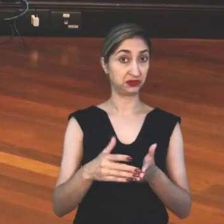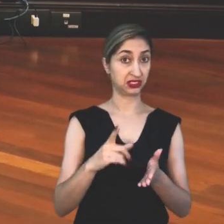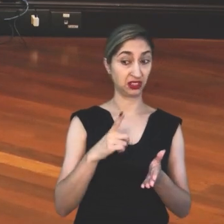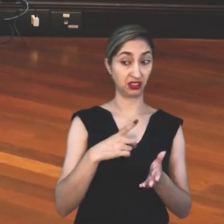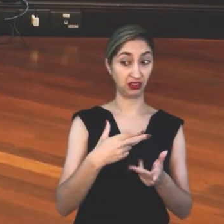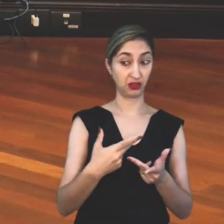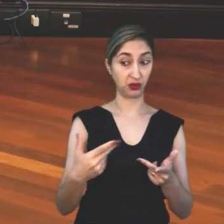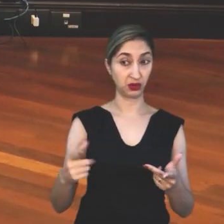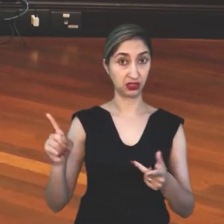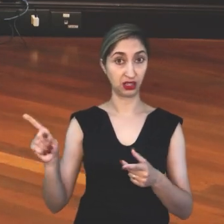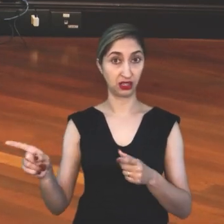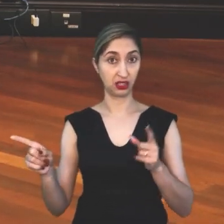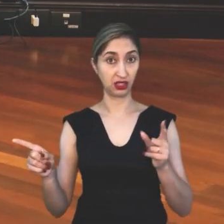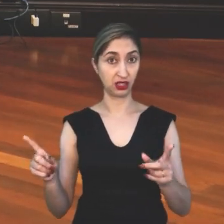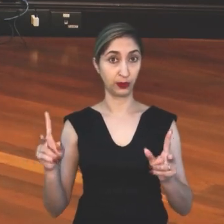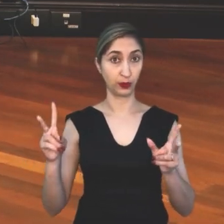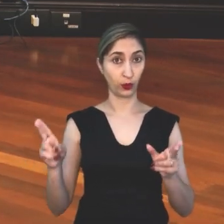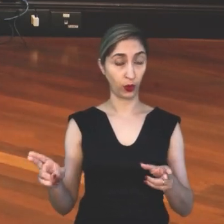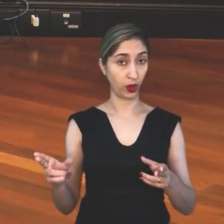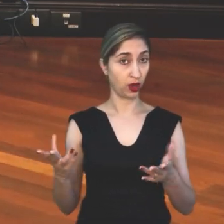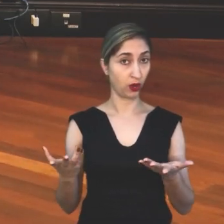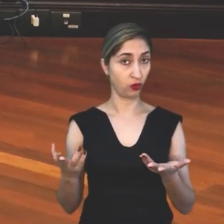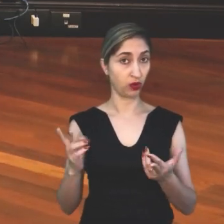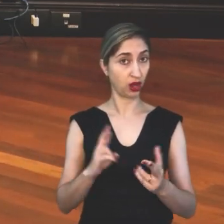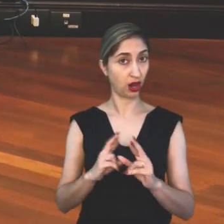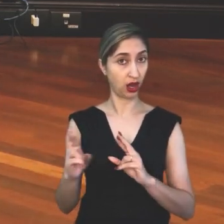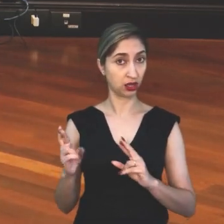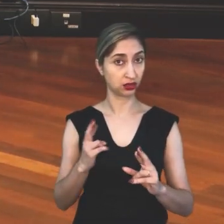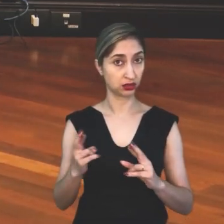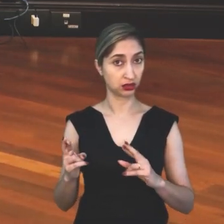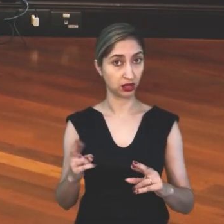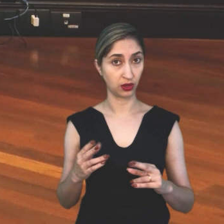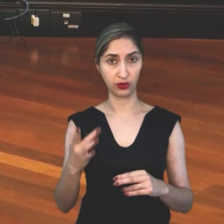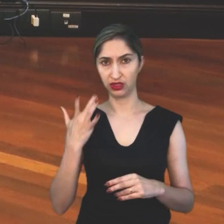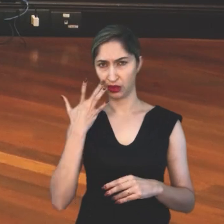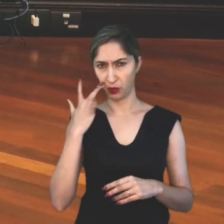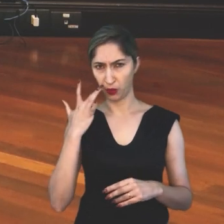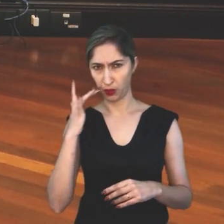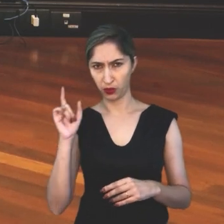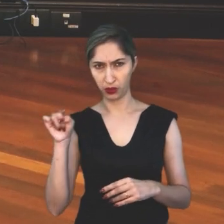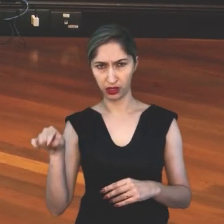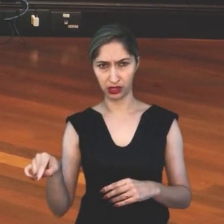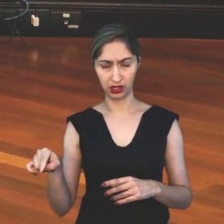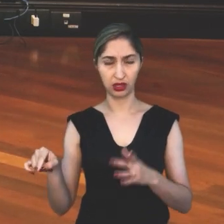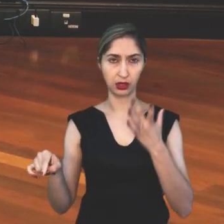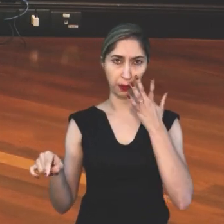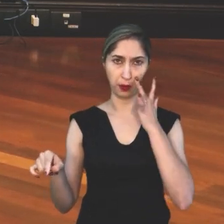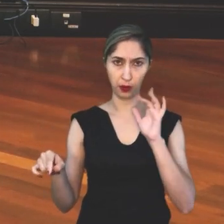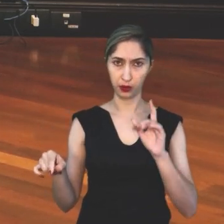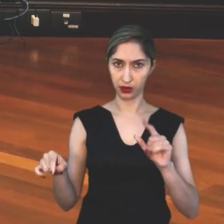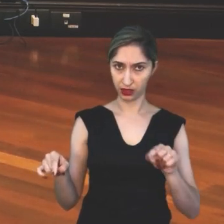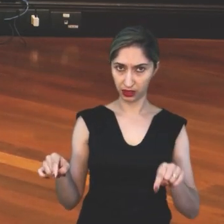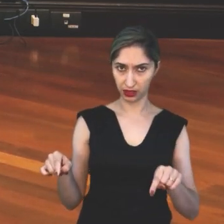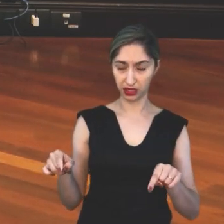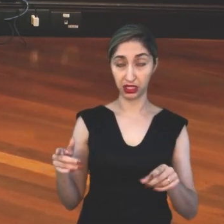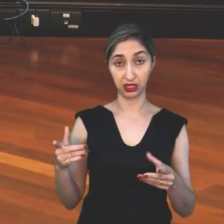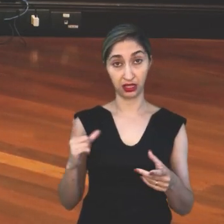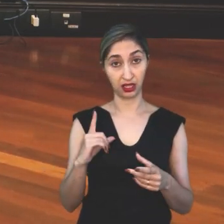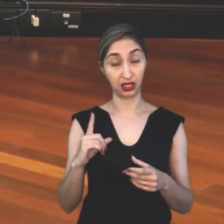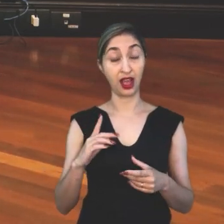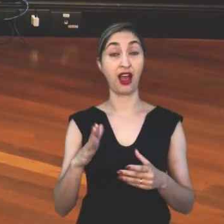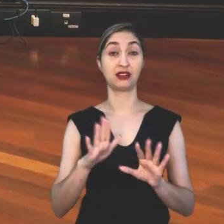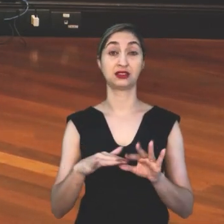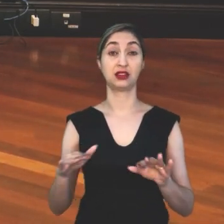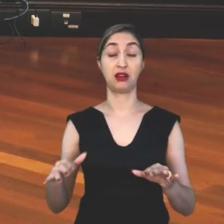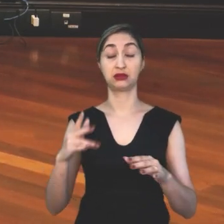que eles vieram de forma tranquila? Será que tem coisa aqui que tem aqui também? Será que as coisas se relacionam? Oh, será que tem olho aqui? Será que tem olho